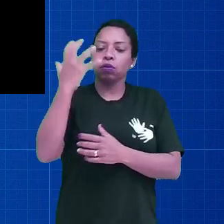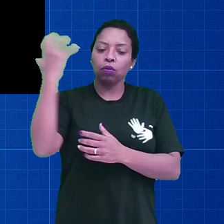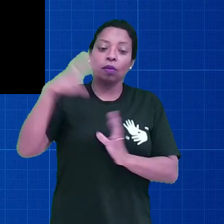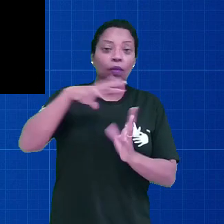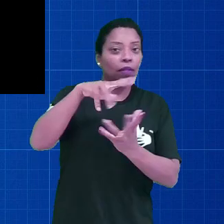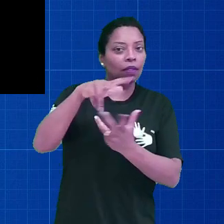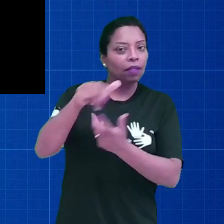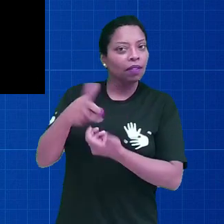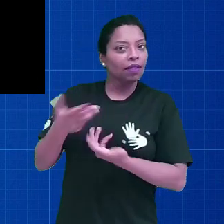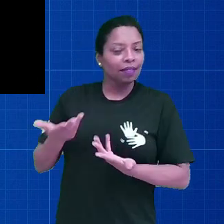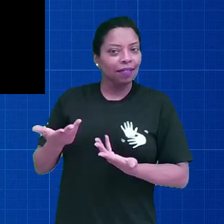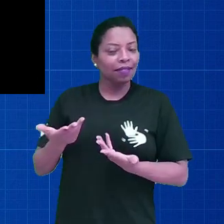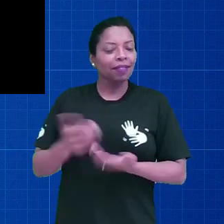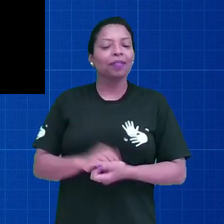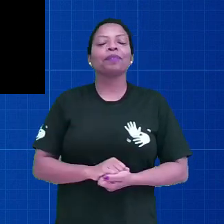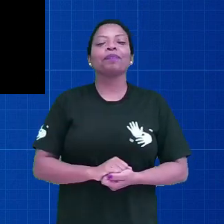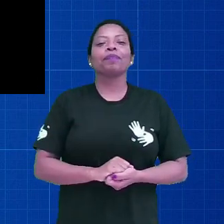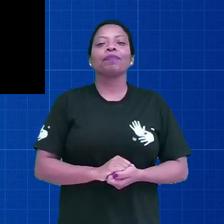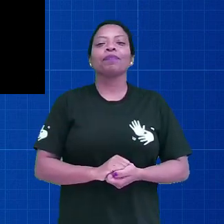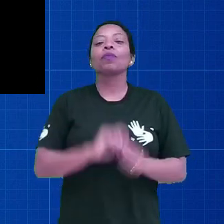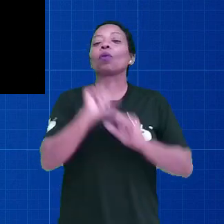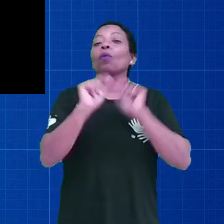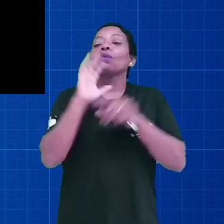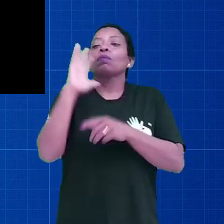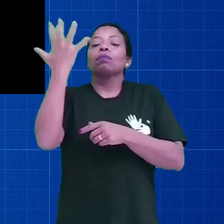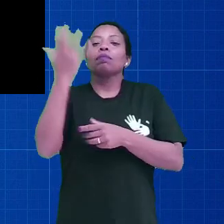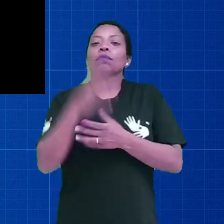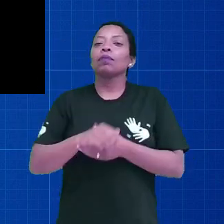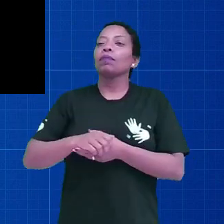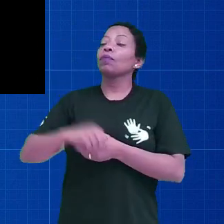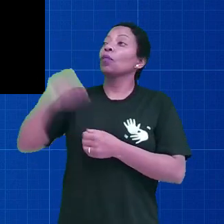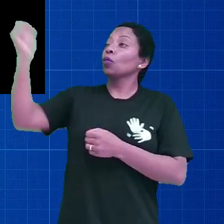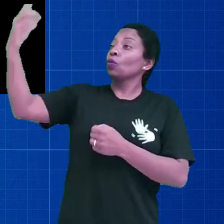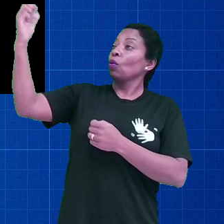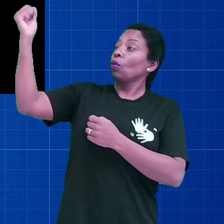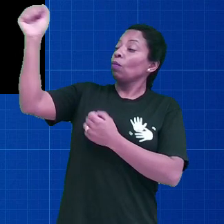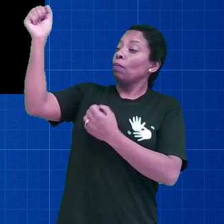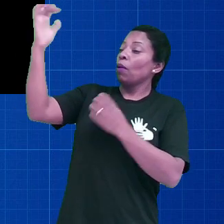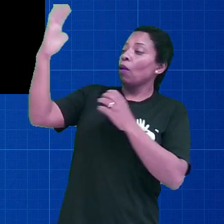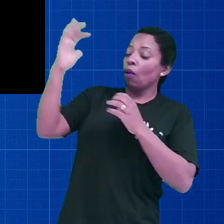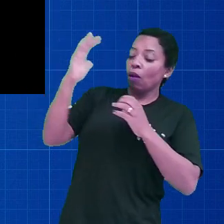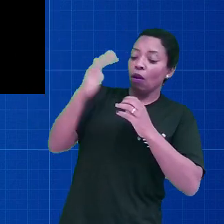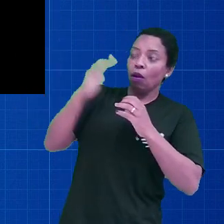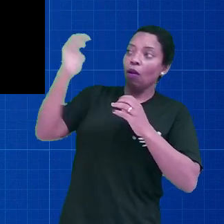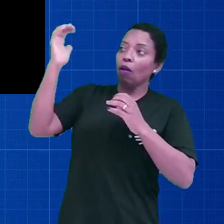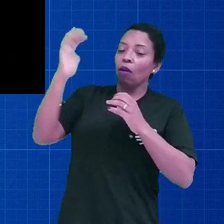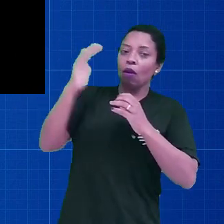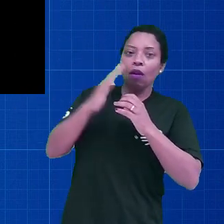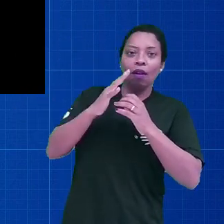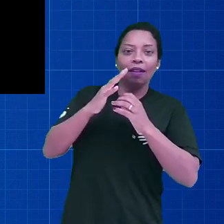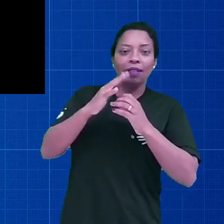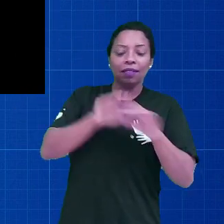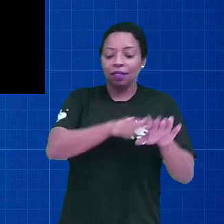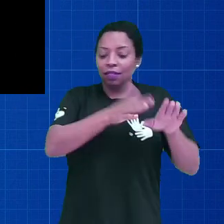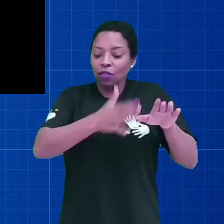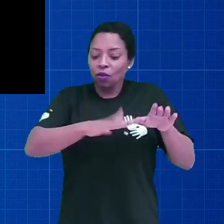a importância dele. Então, o que acontece? Um raio solar vem, vai incidir aqui sobre o